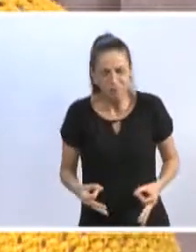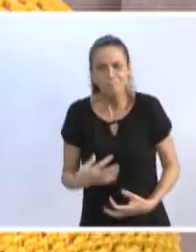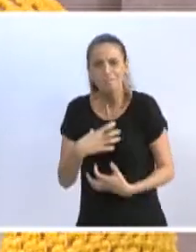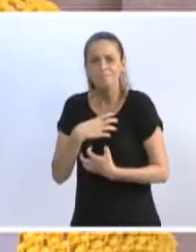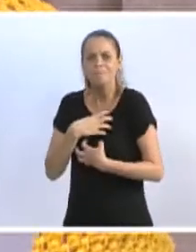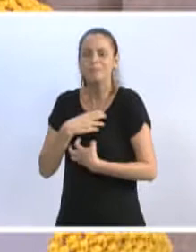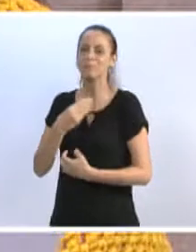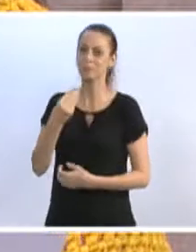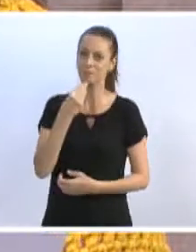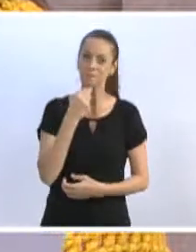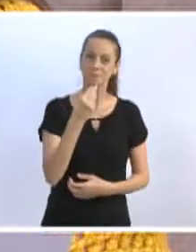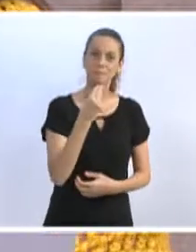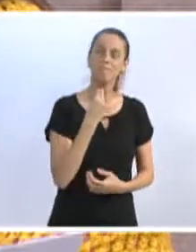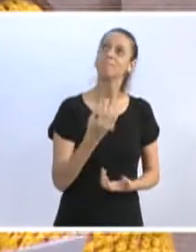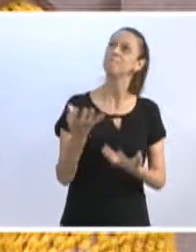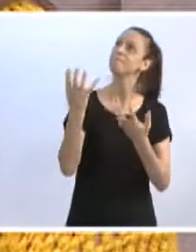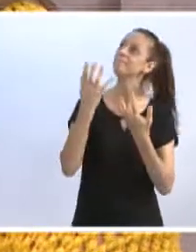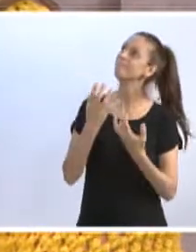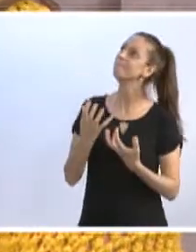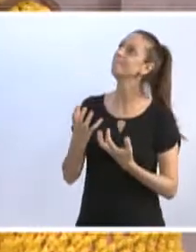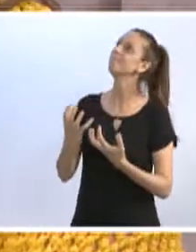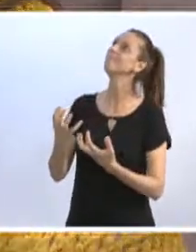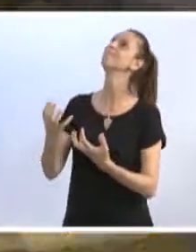frágil, querendo